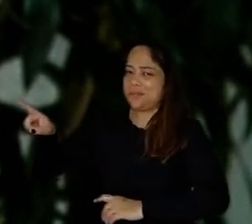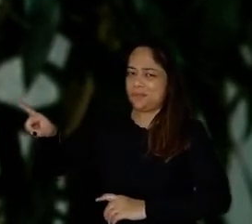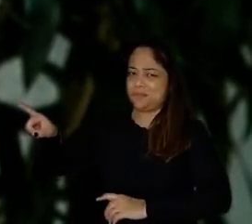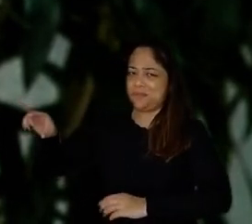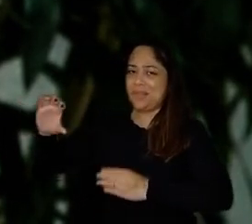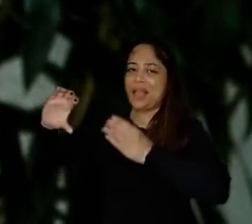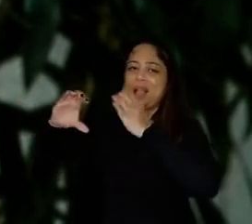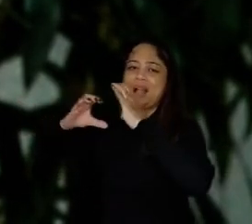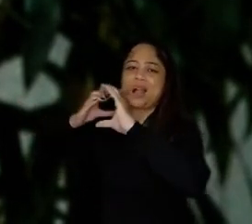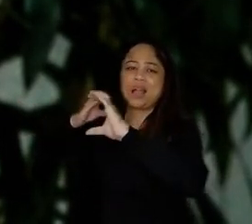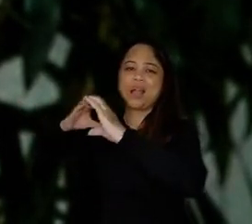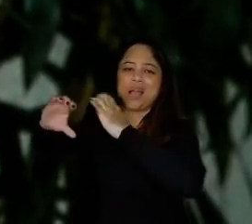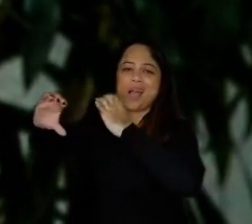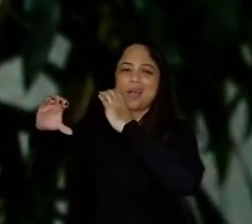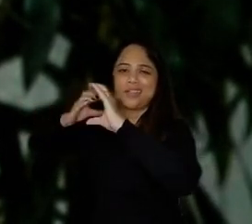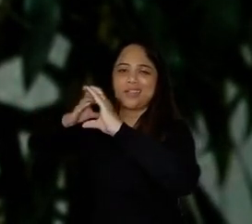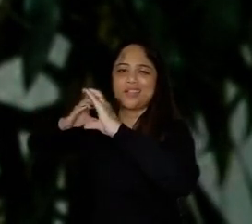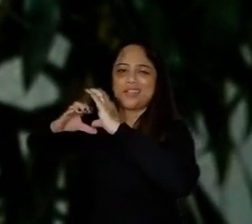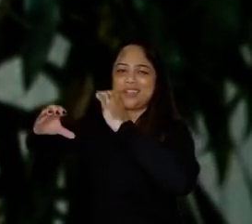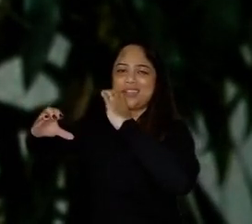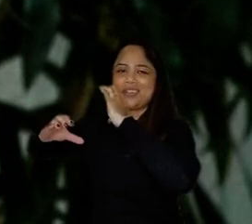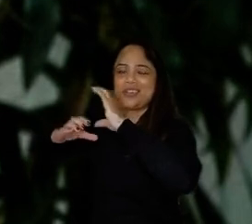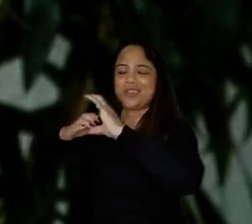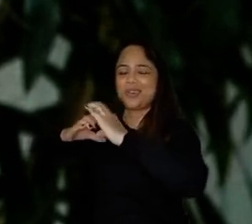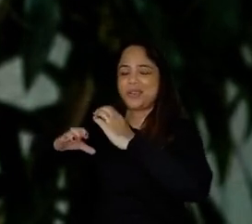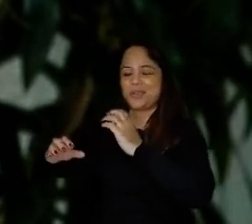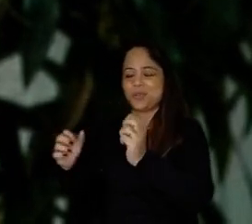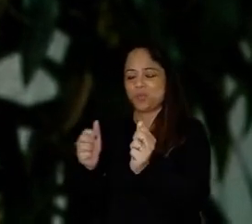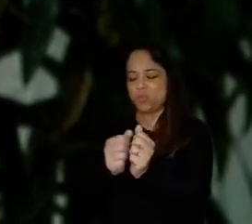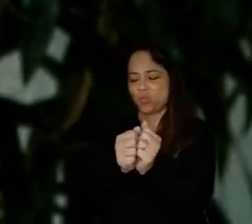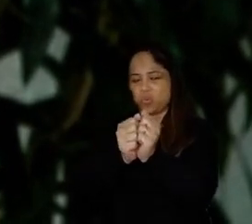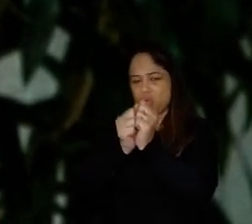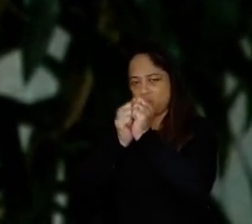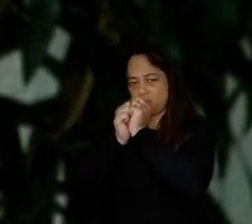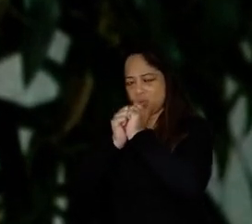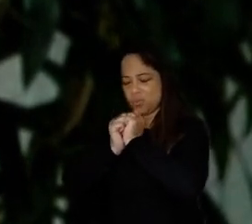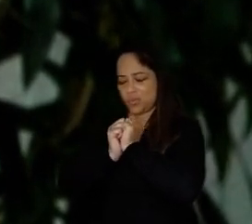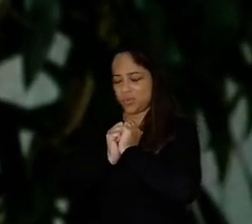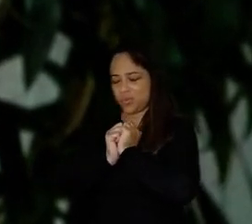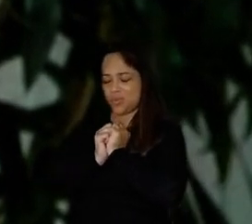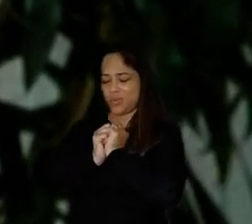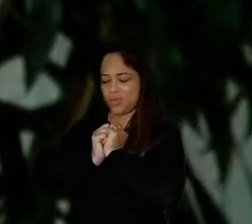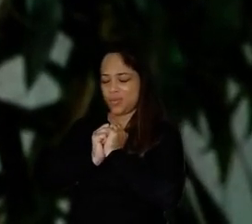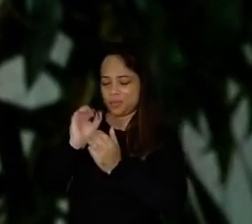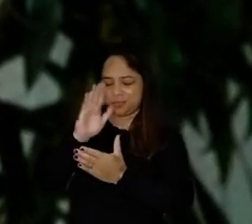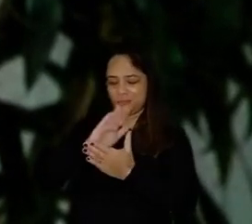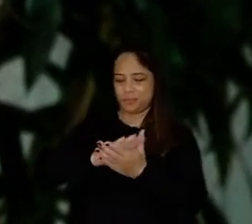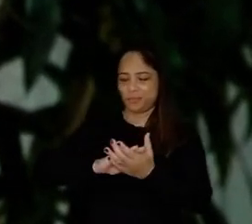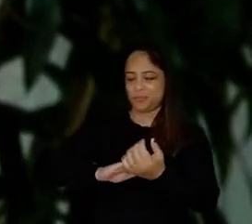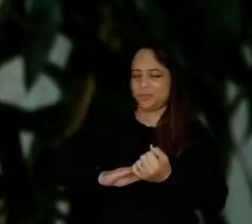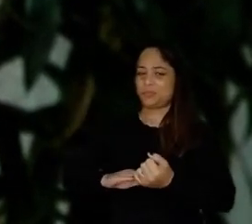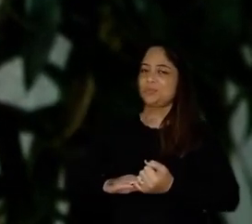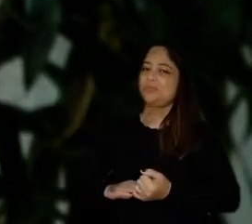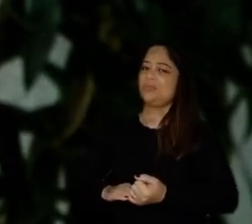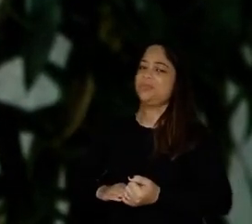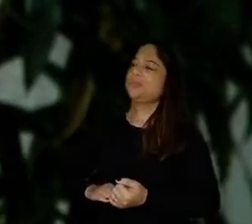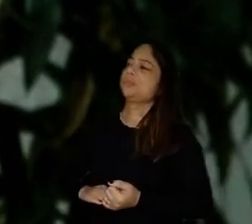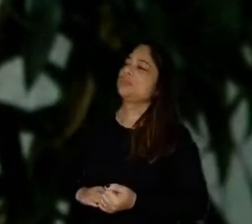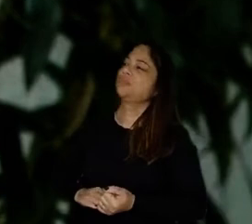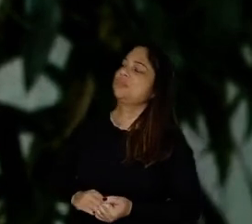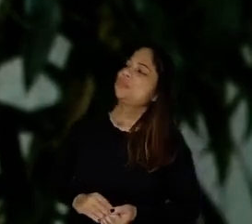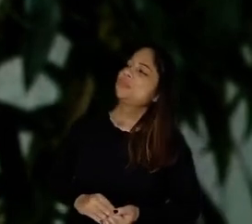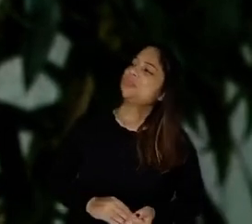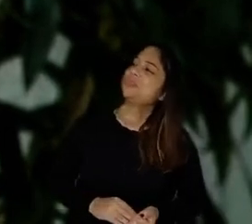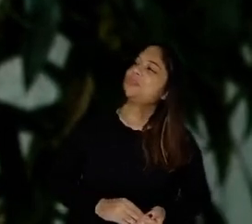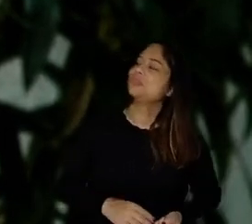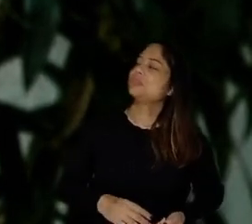E cante. Tão sublime sacramento, adoremos neste altar.